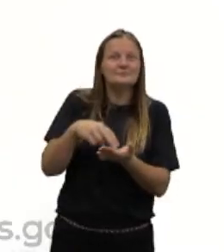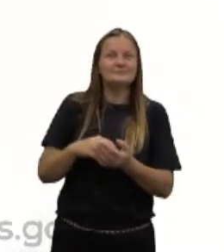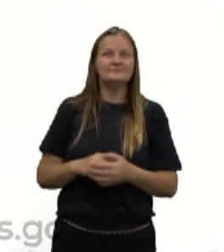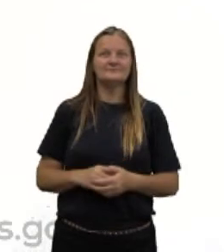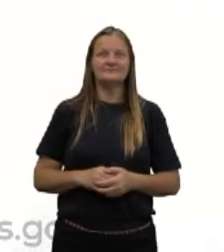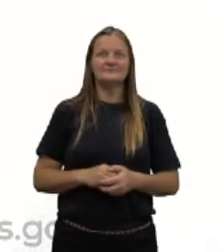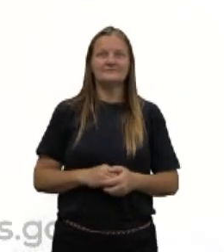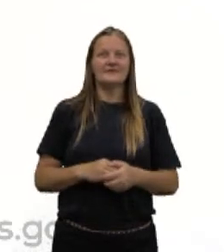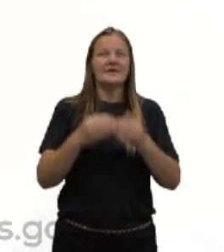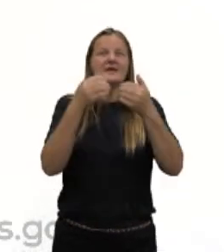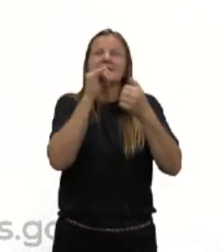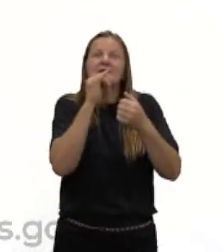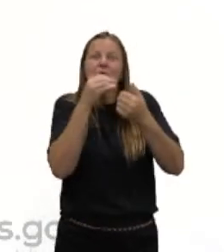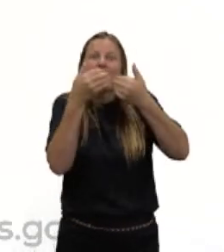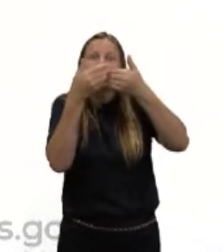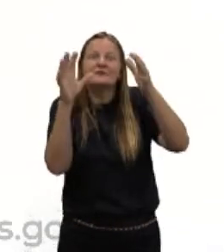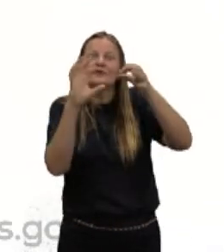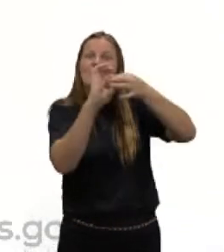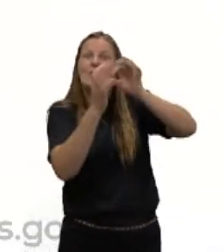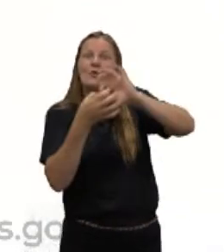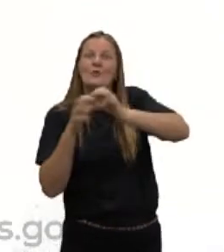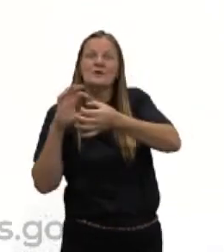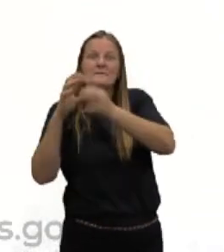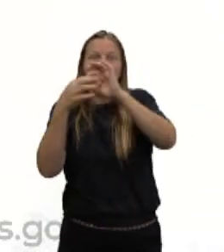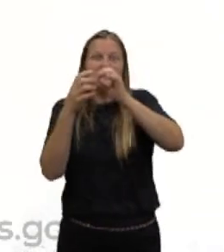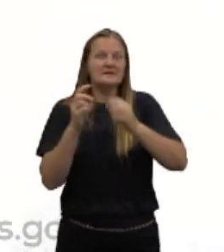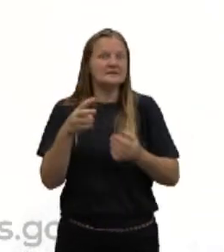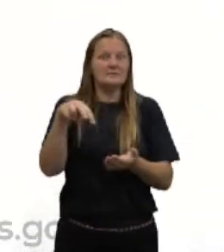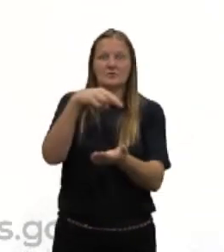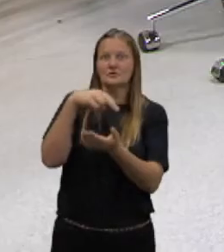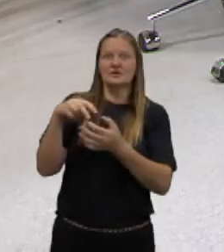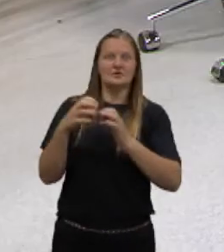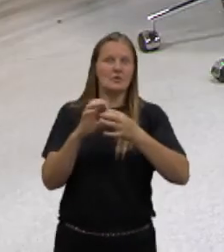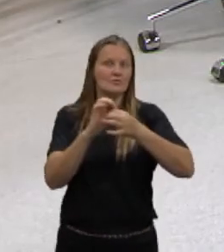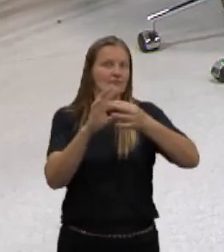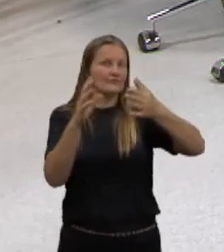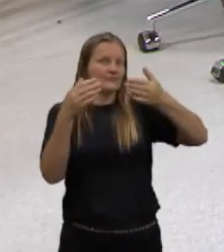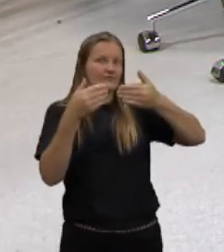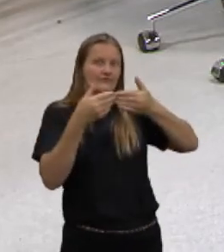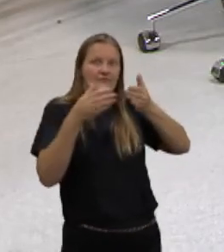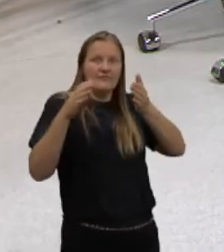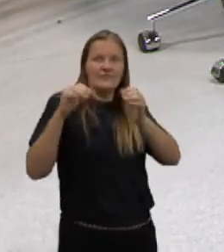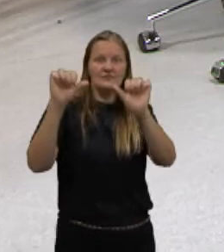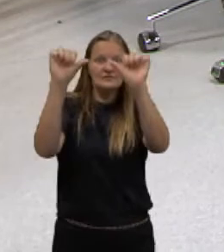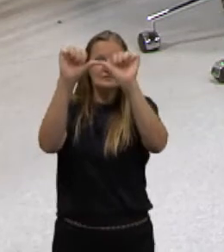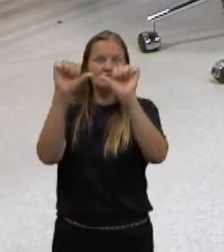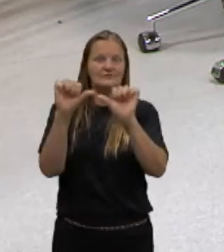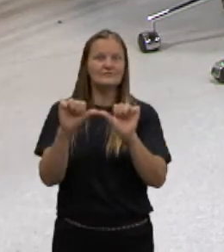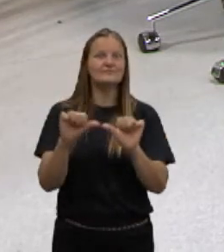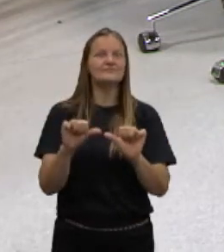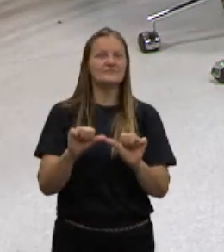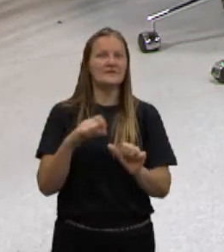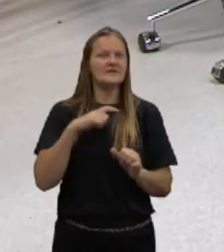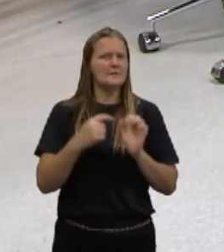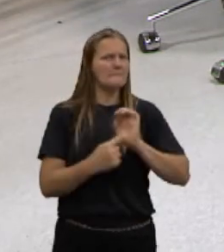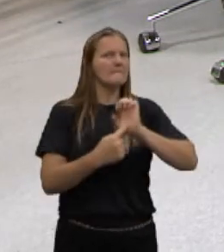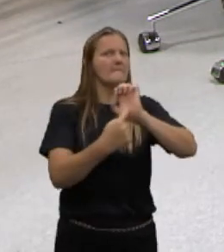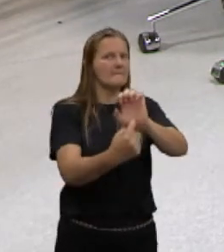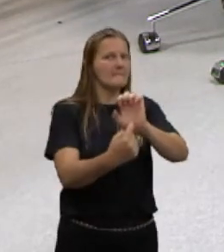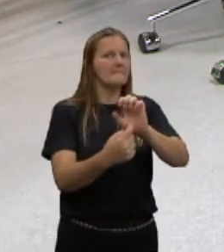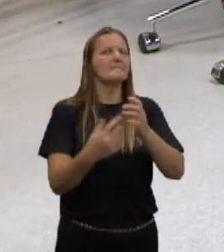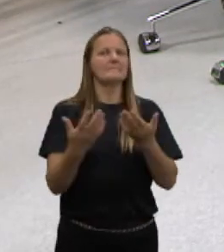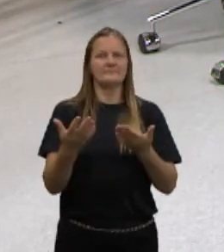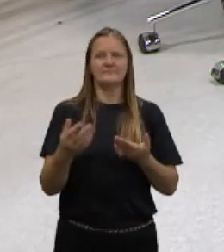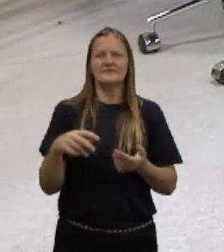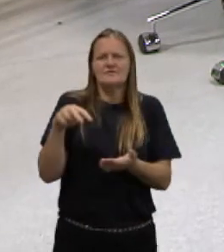das Olimpíadas, né? A abertura das Olimpíadas sempre tem uma dança que Sim. usa a simetria, né? Isso. Sempre tem uma apresentação lá